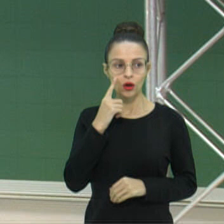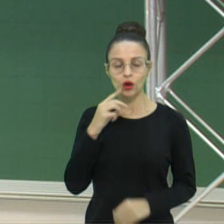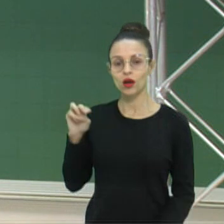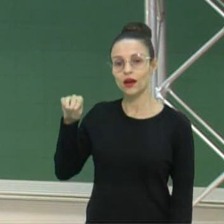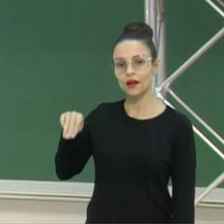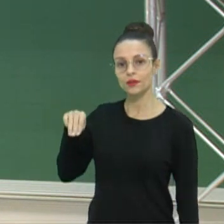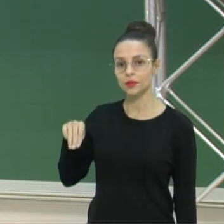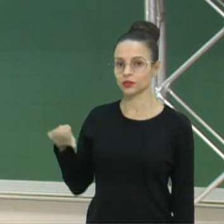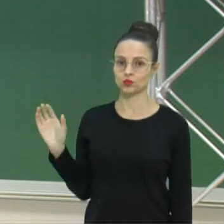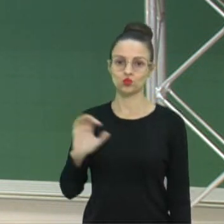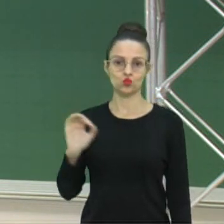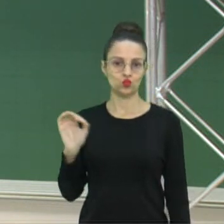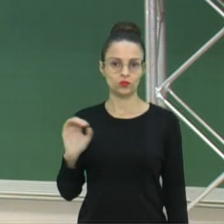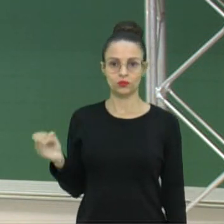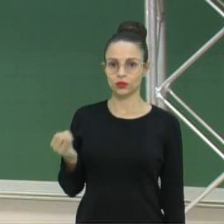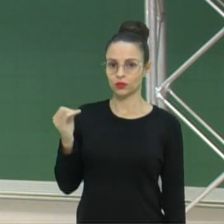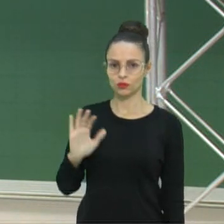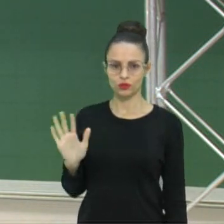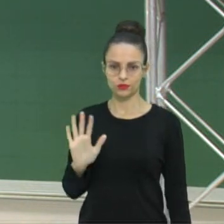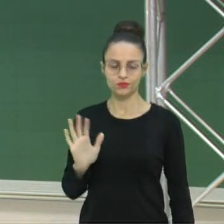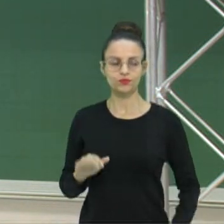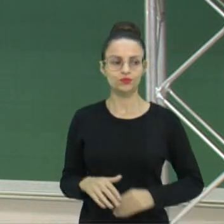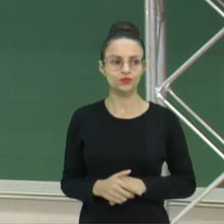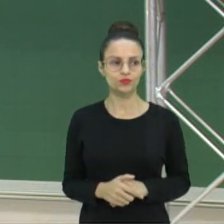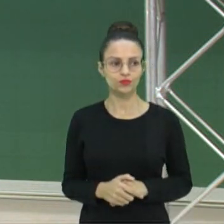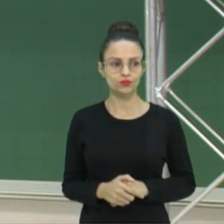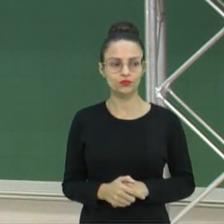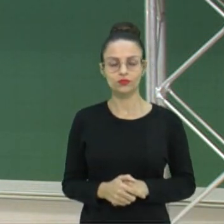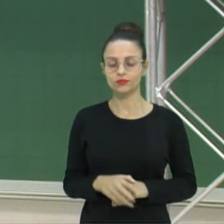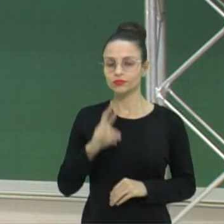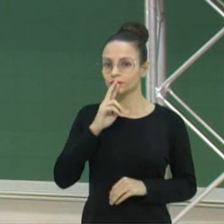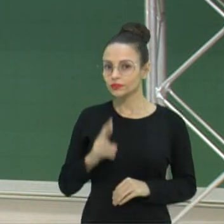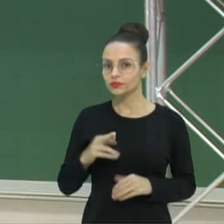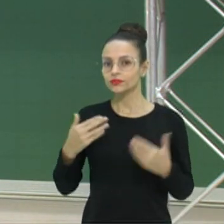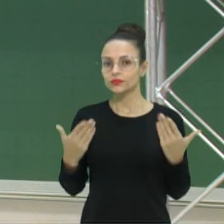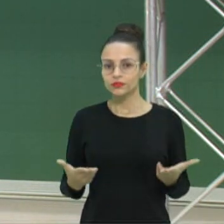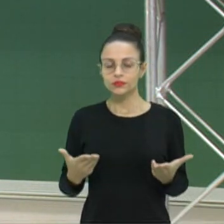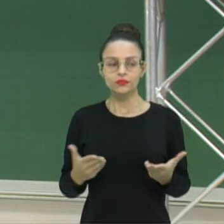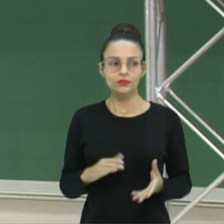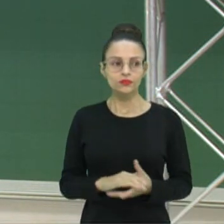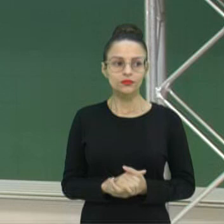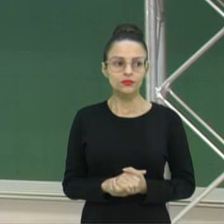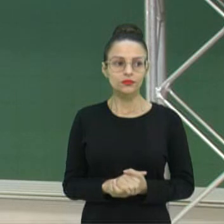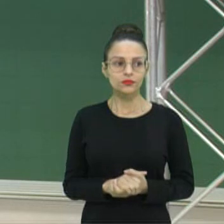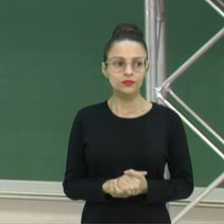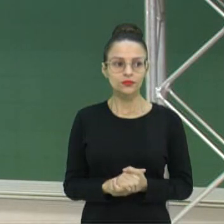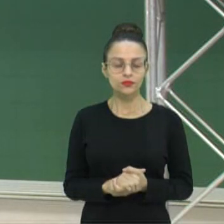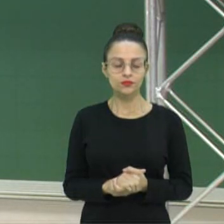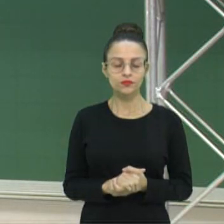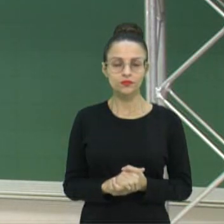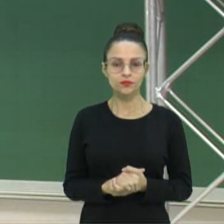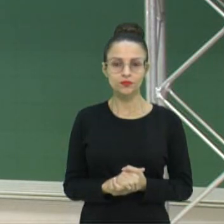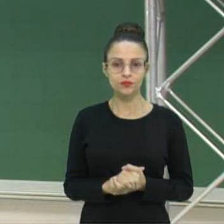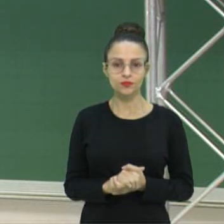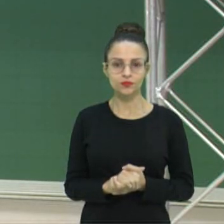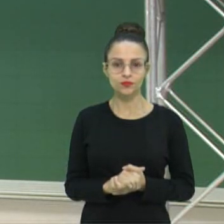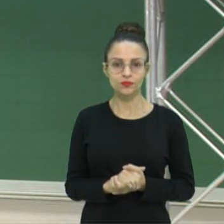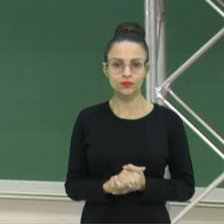situação não vai ser importante para mim. Resolvendo essa questão, o que a gente acaba tendo